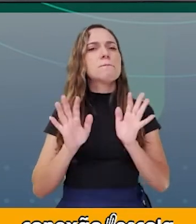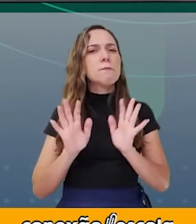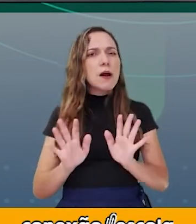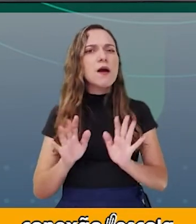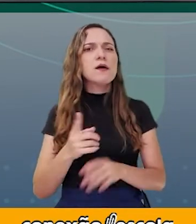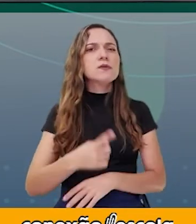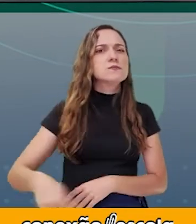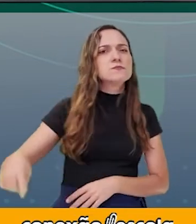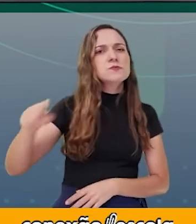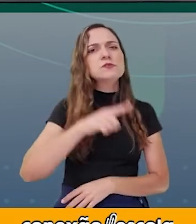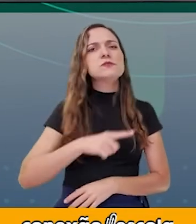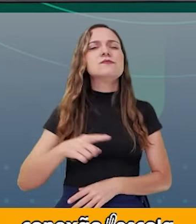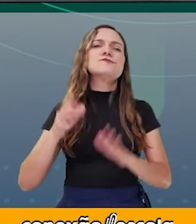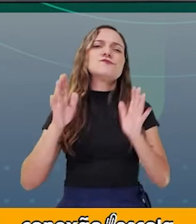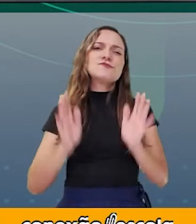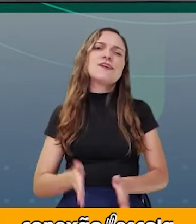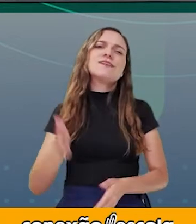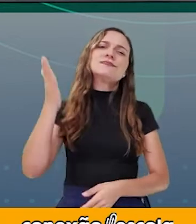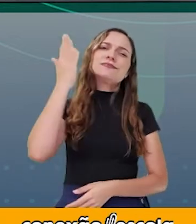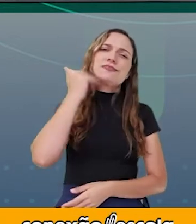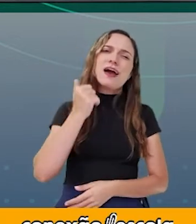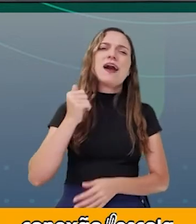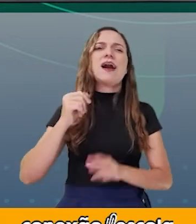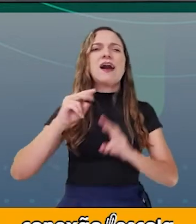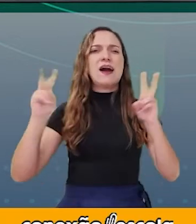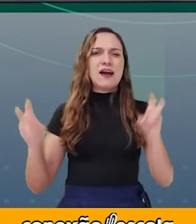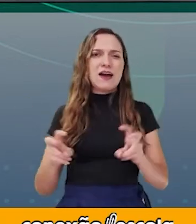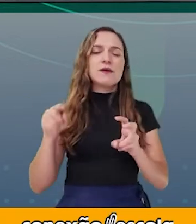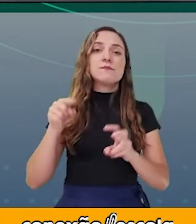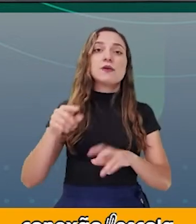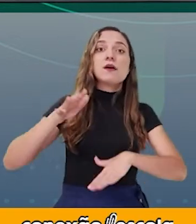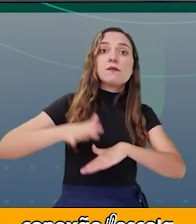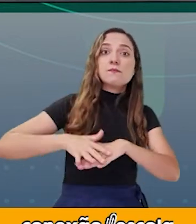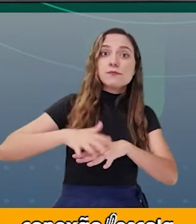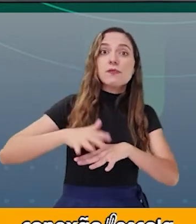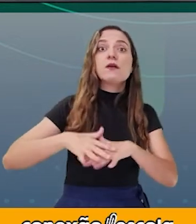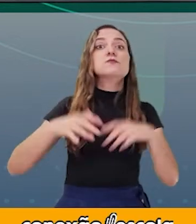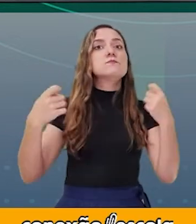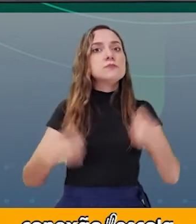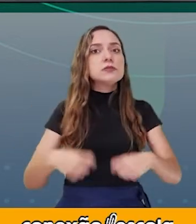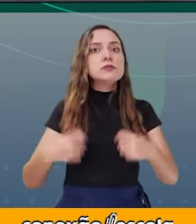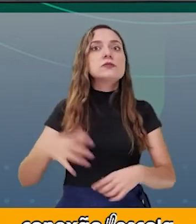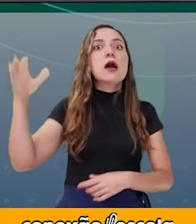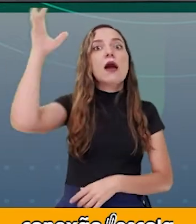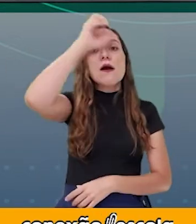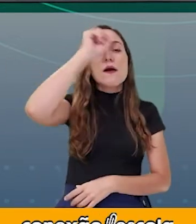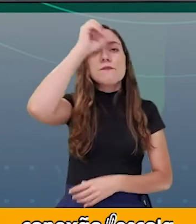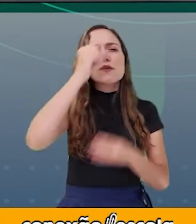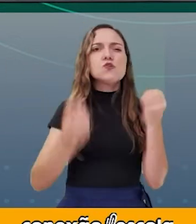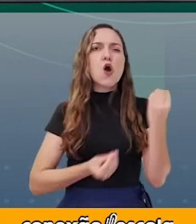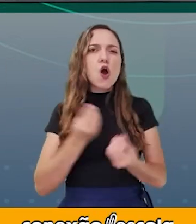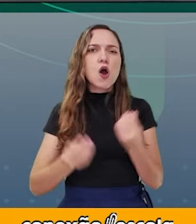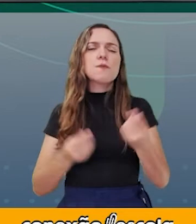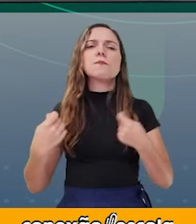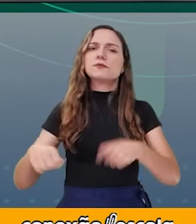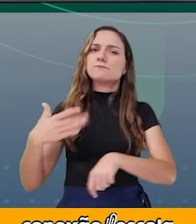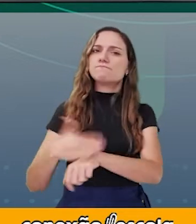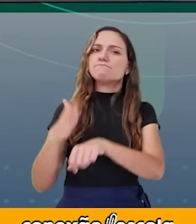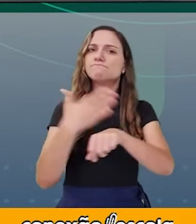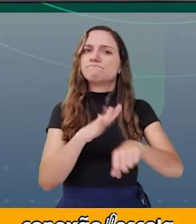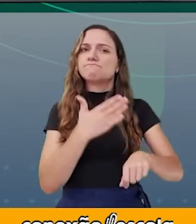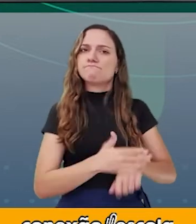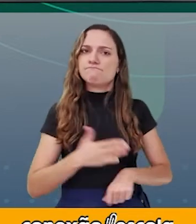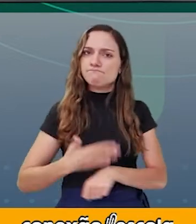como você já está cansado de saber, na matemática eu aprendo muito mais quando eu